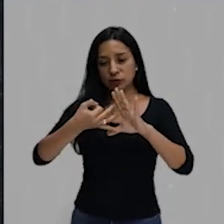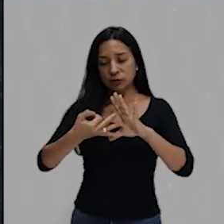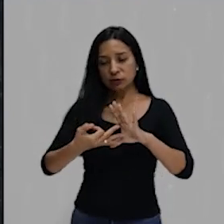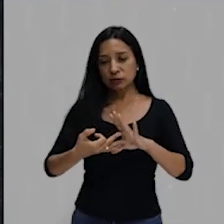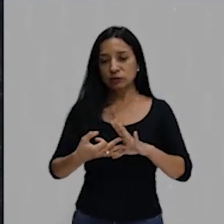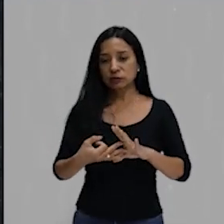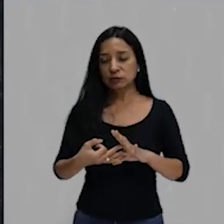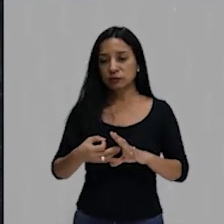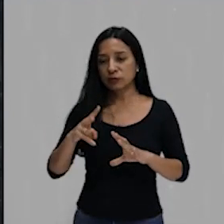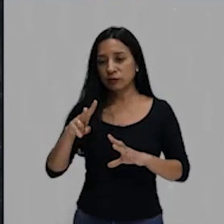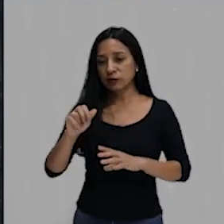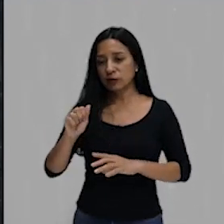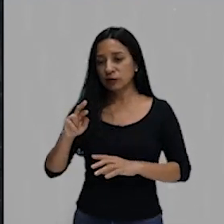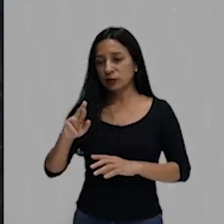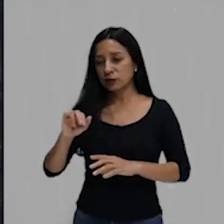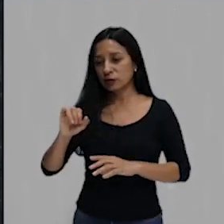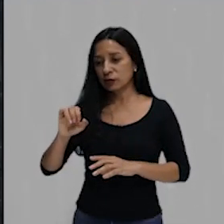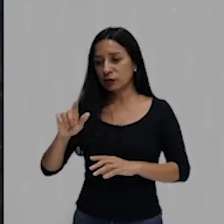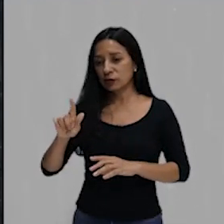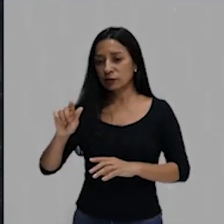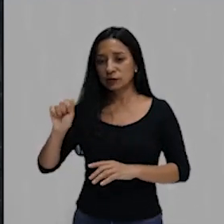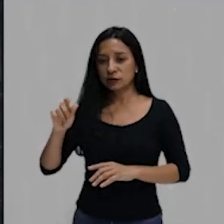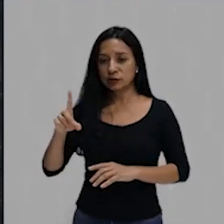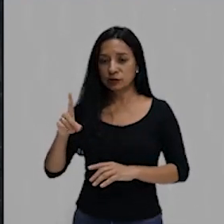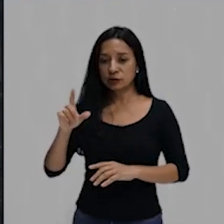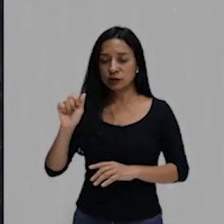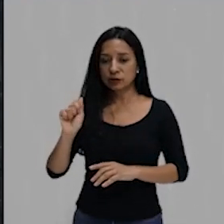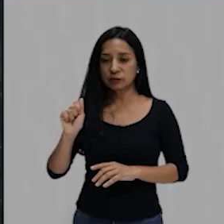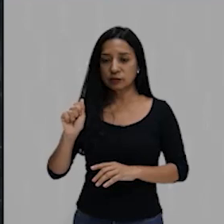característica variegada. Então, nós